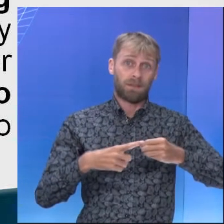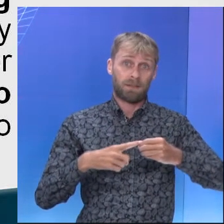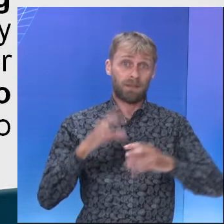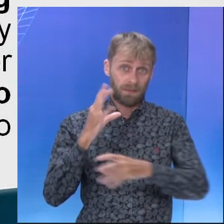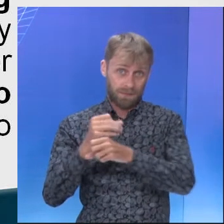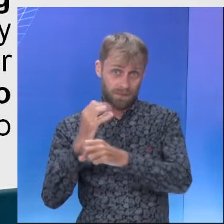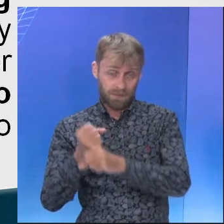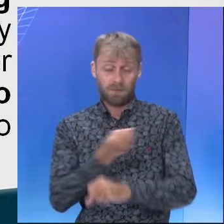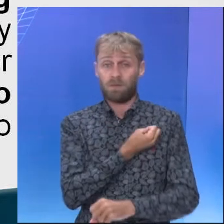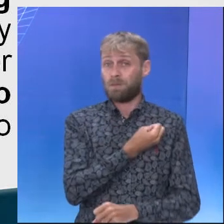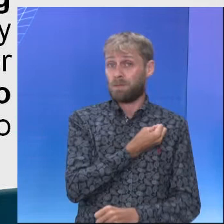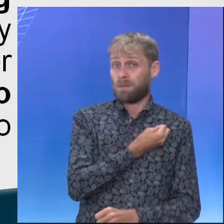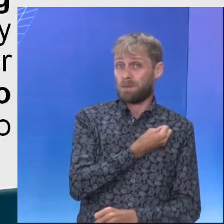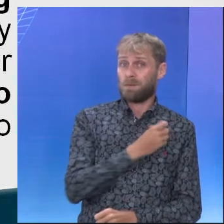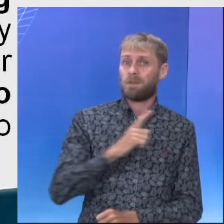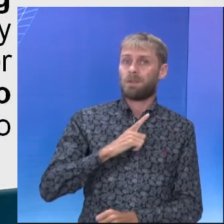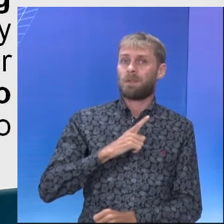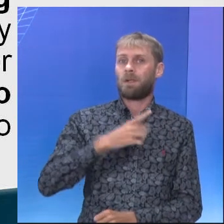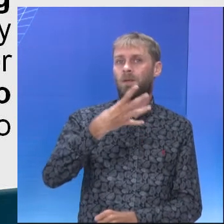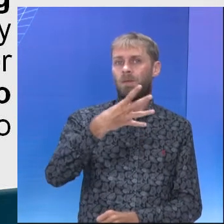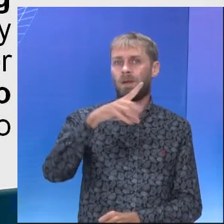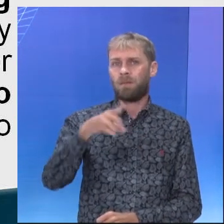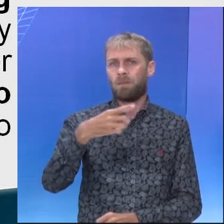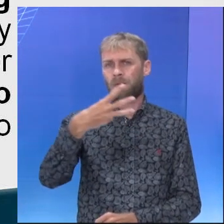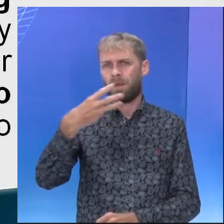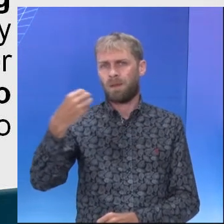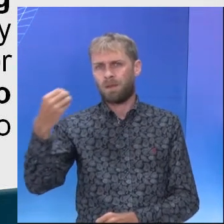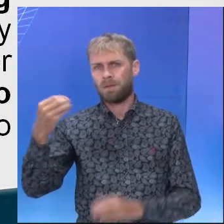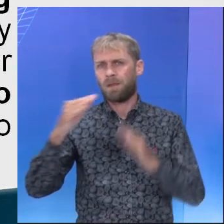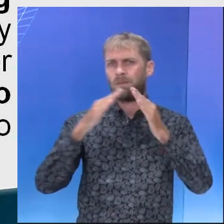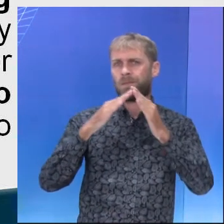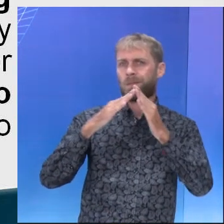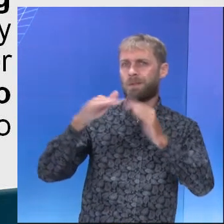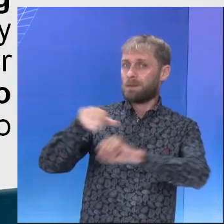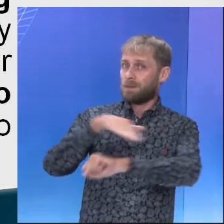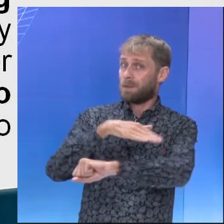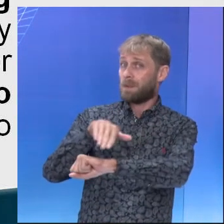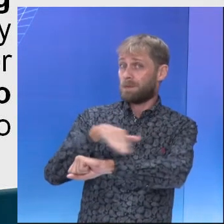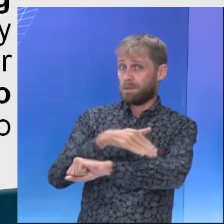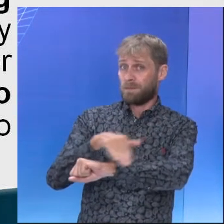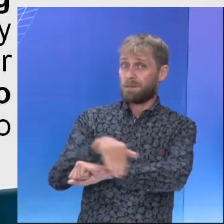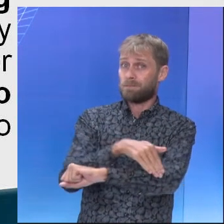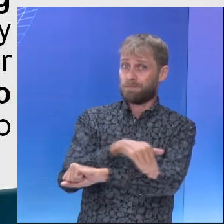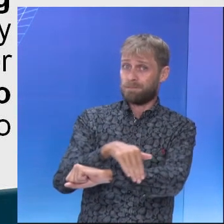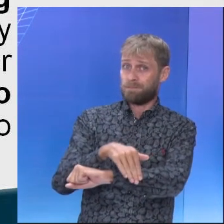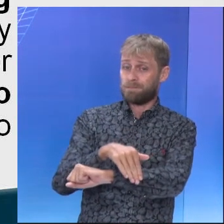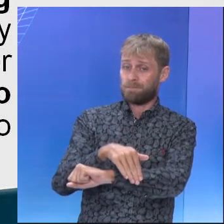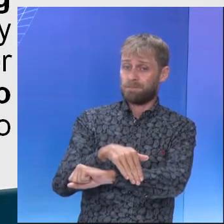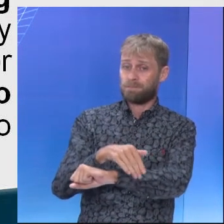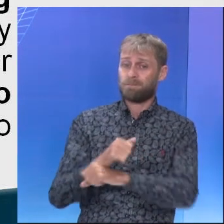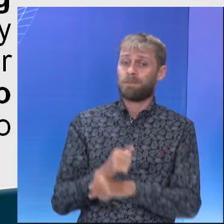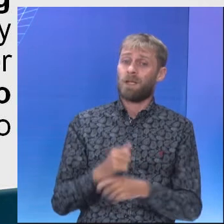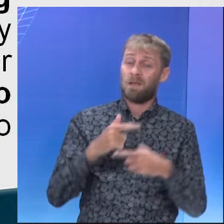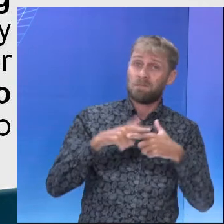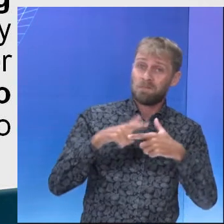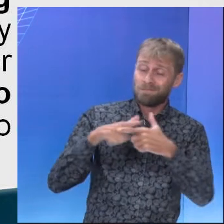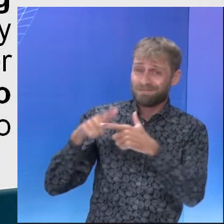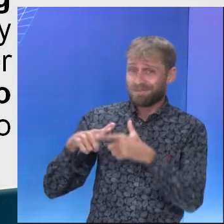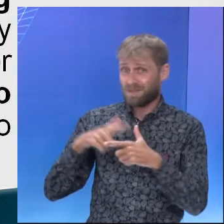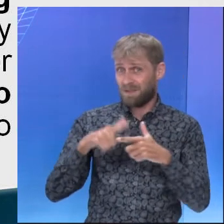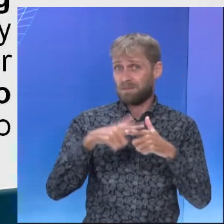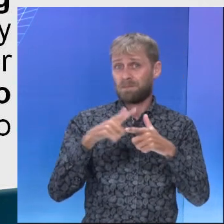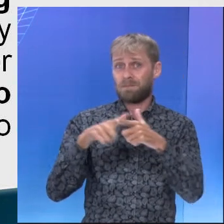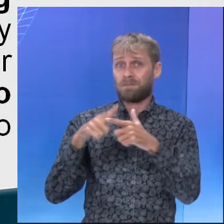com números recentes, tem o quê? 4.300 pessoas morando o quê? Na rua. E os